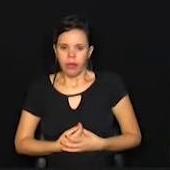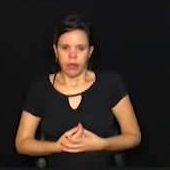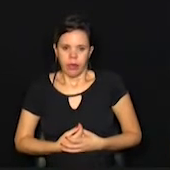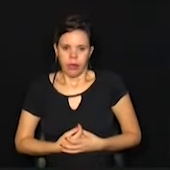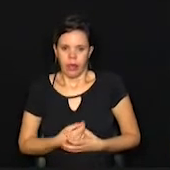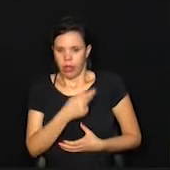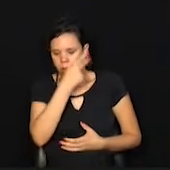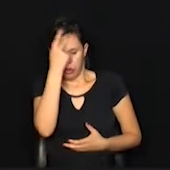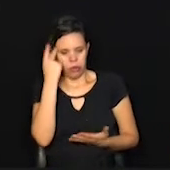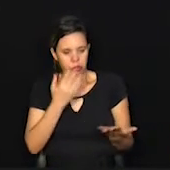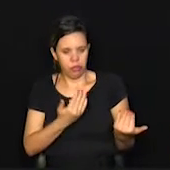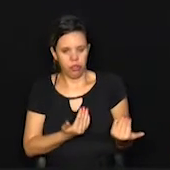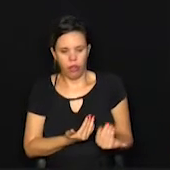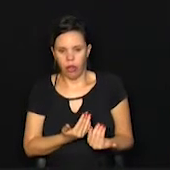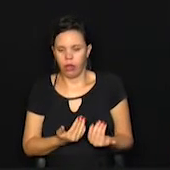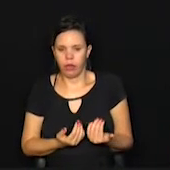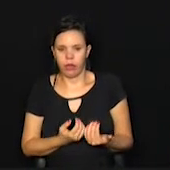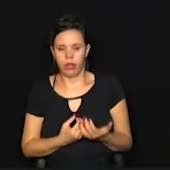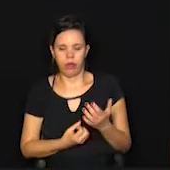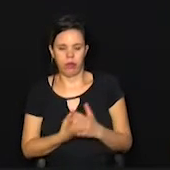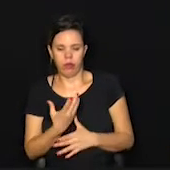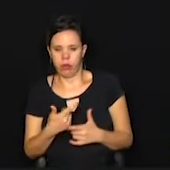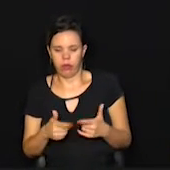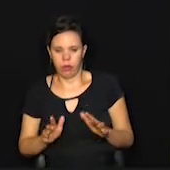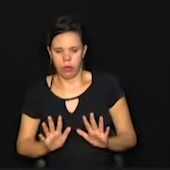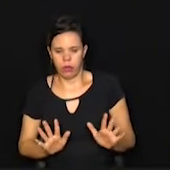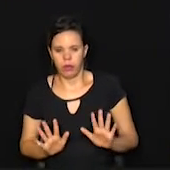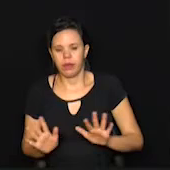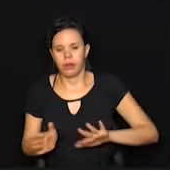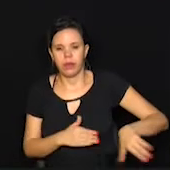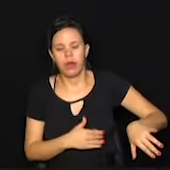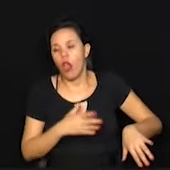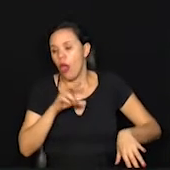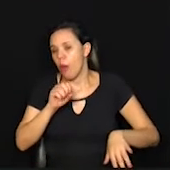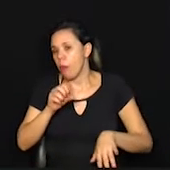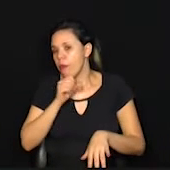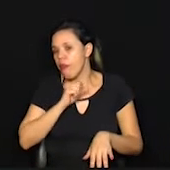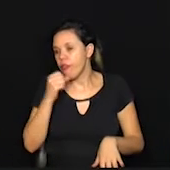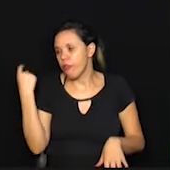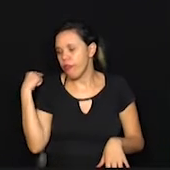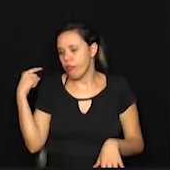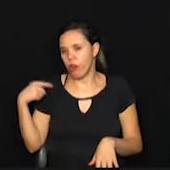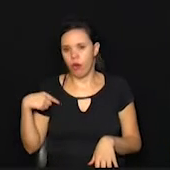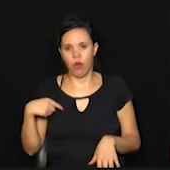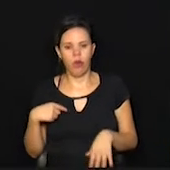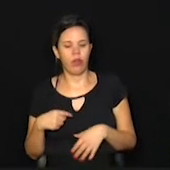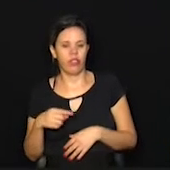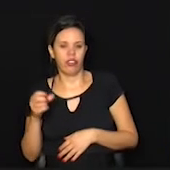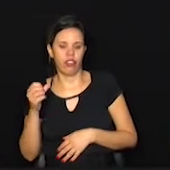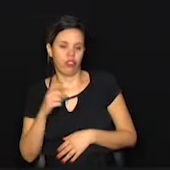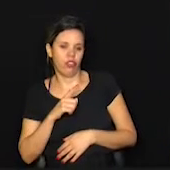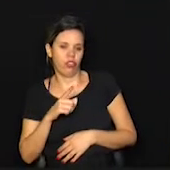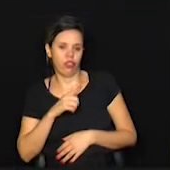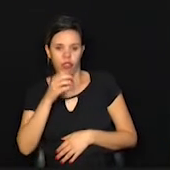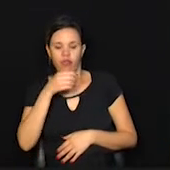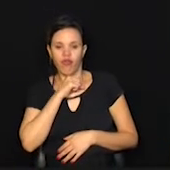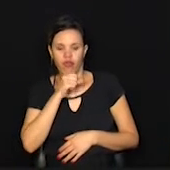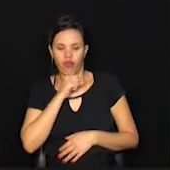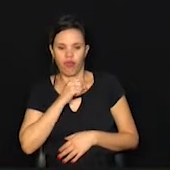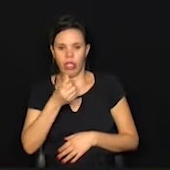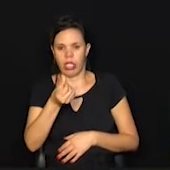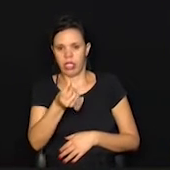nenhuma dando o caso quando o meu avô morreu era meu avô uma pessoa de sessenta e tantos anos para mim era um